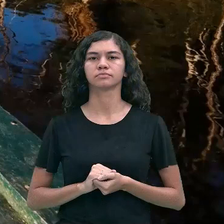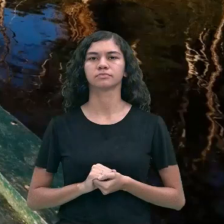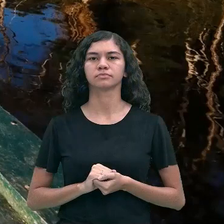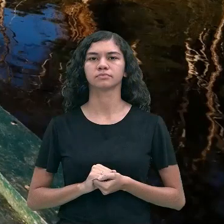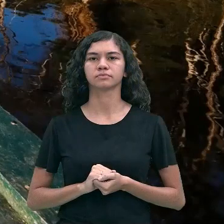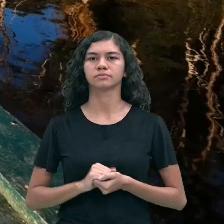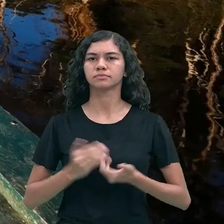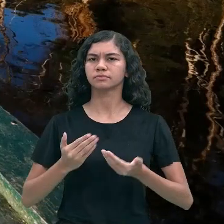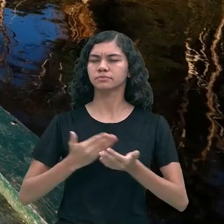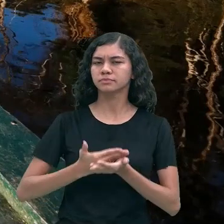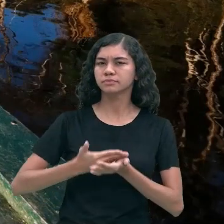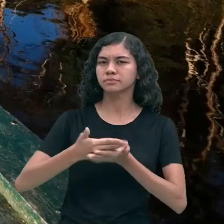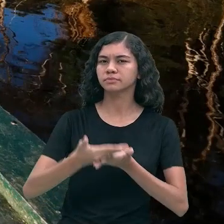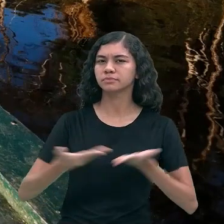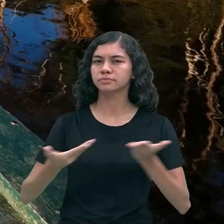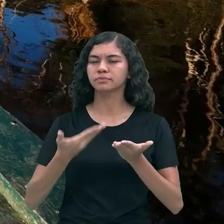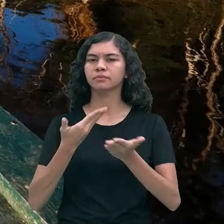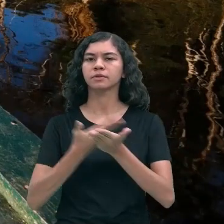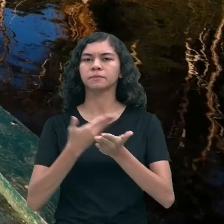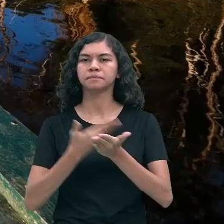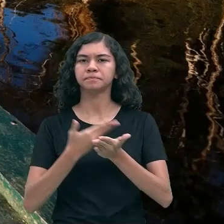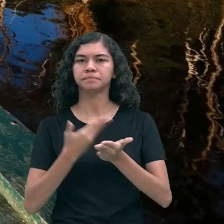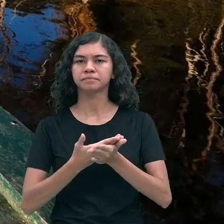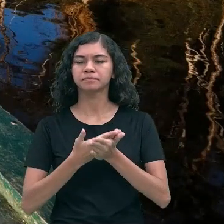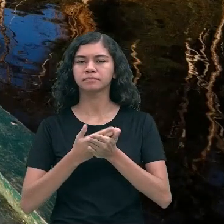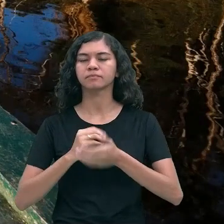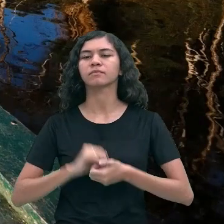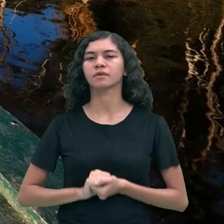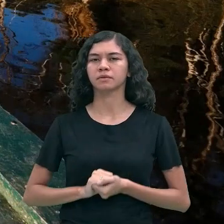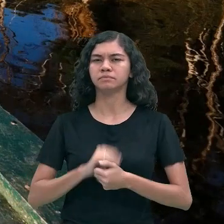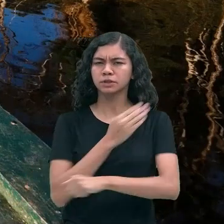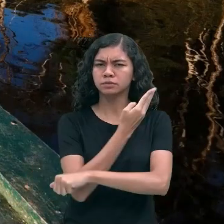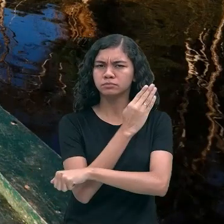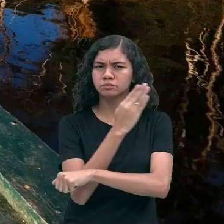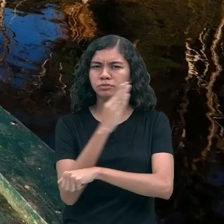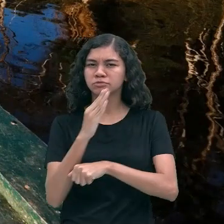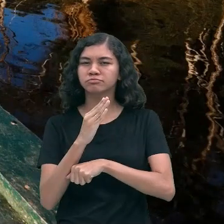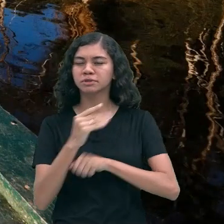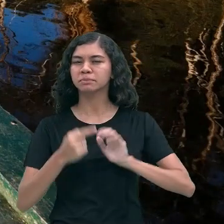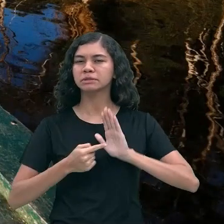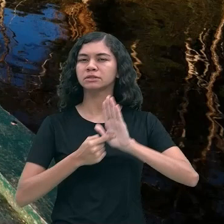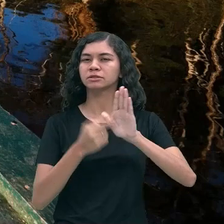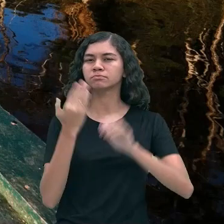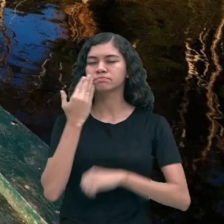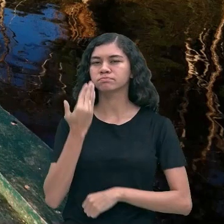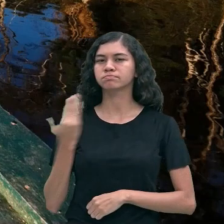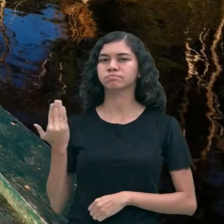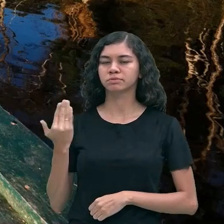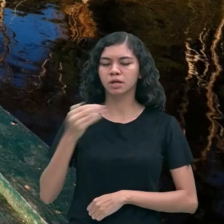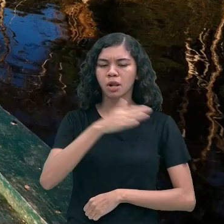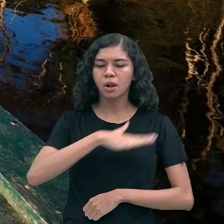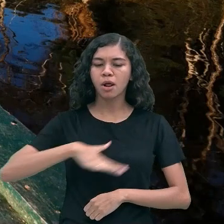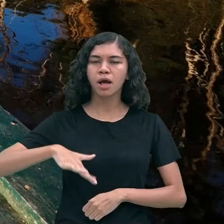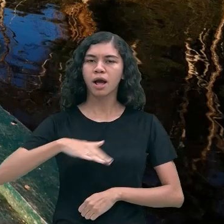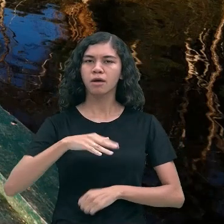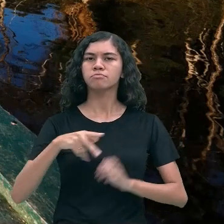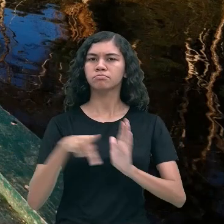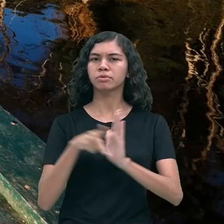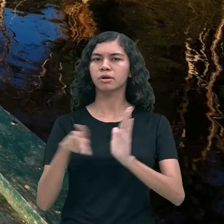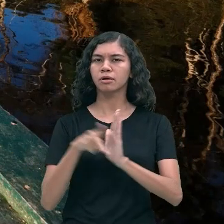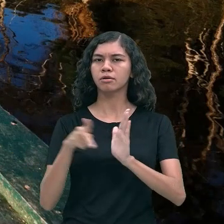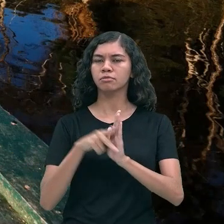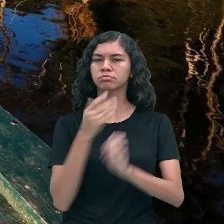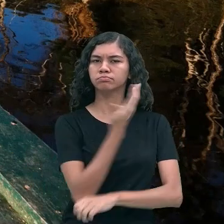Para iniciar a nossa aula de hoje, nada melhor para falar do bioma da Amazônia do que estar aqui na Amazônia, na floresta amazônica, que